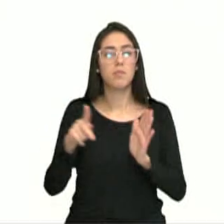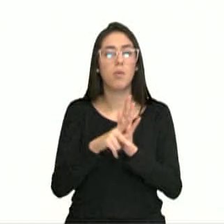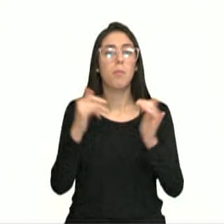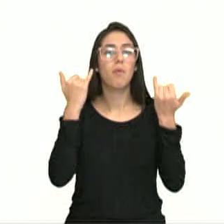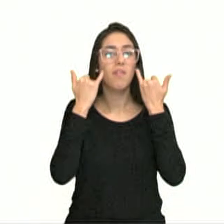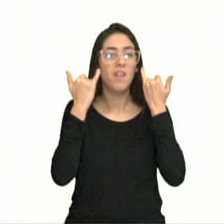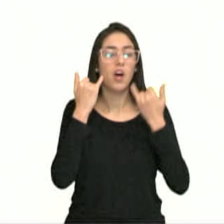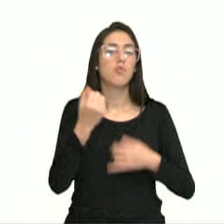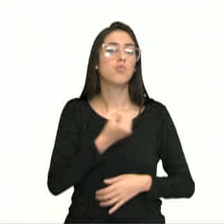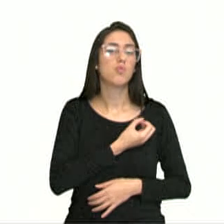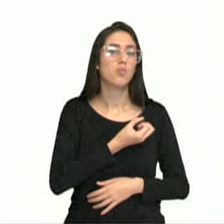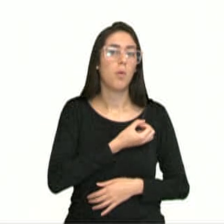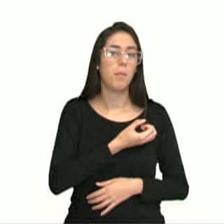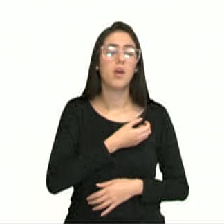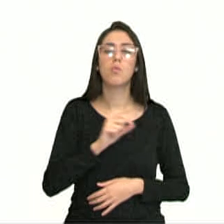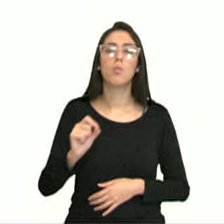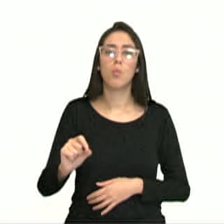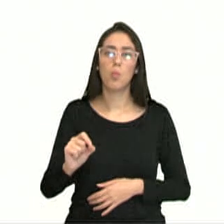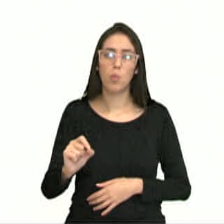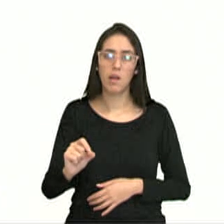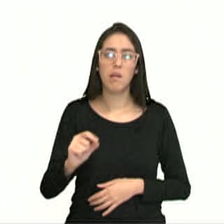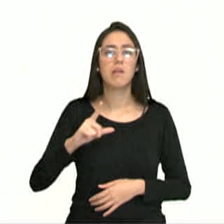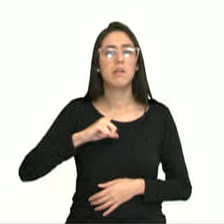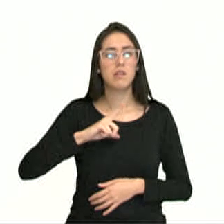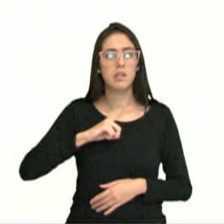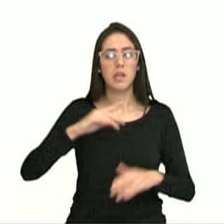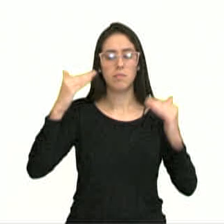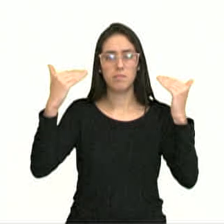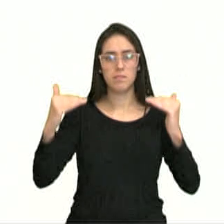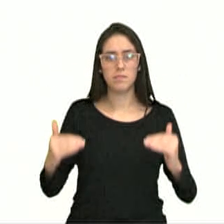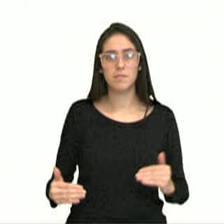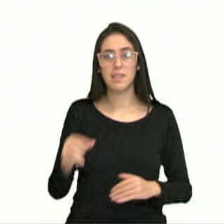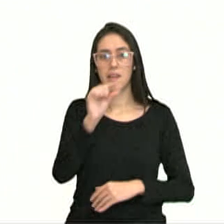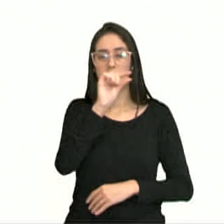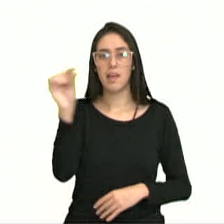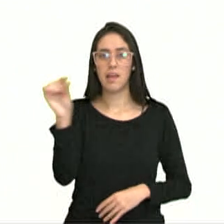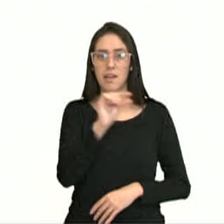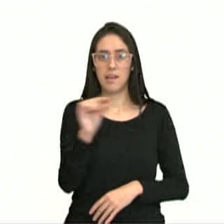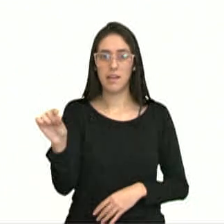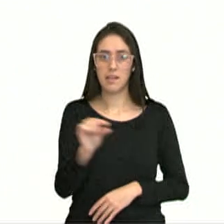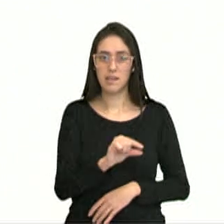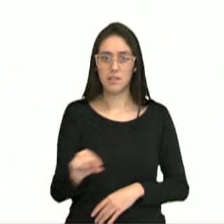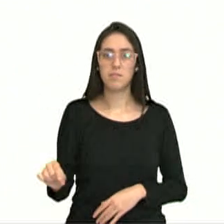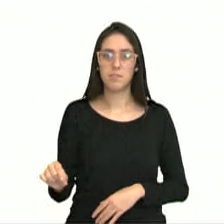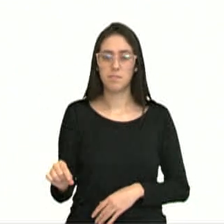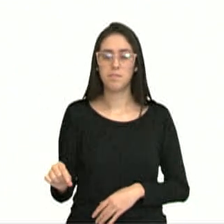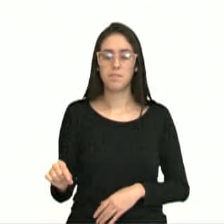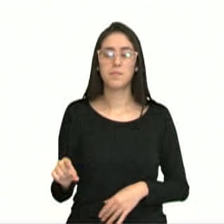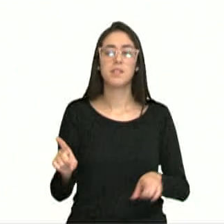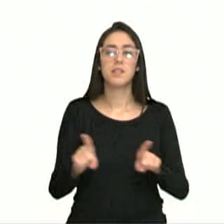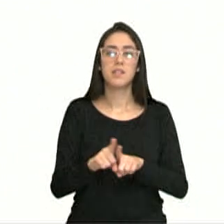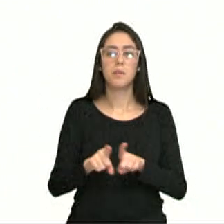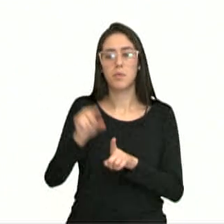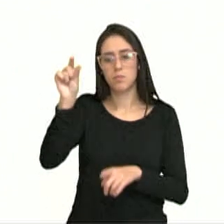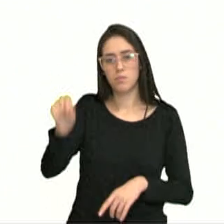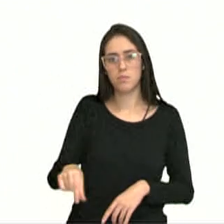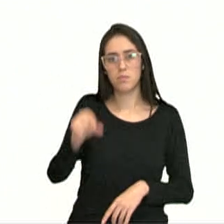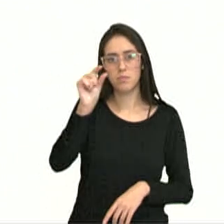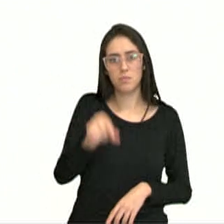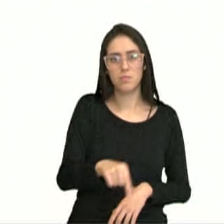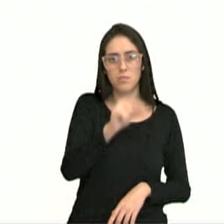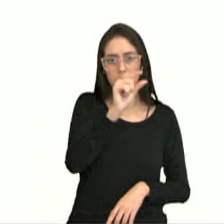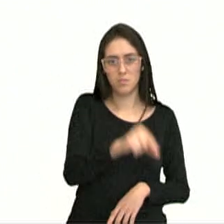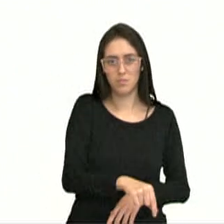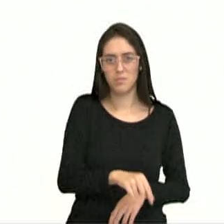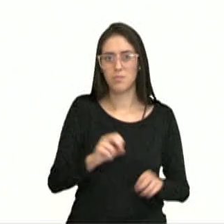dados numéricos, elas são dispostas em linhas horizontais, E colunas, que a gente também